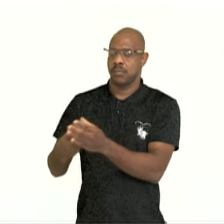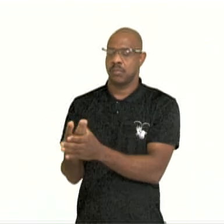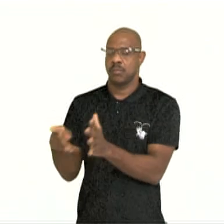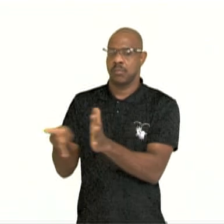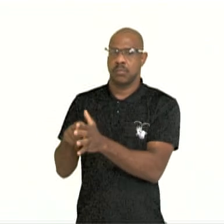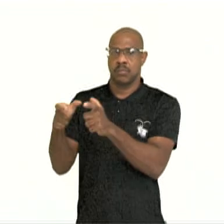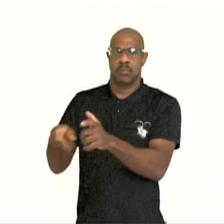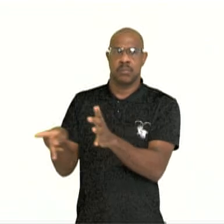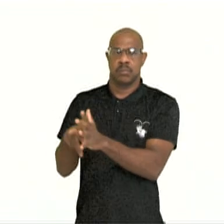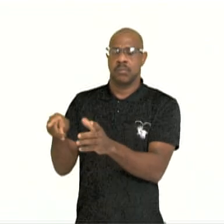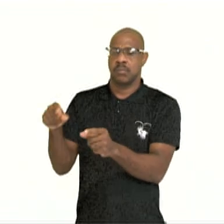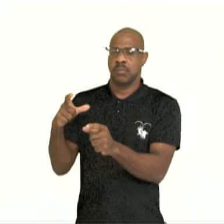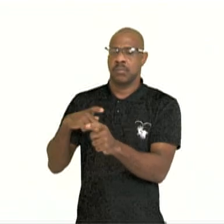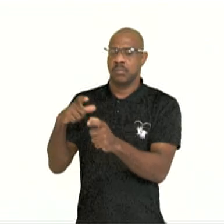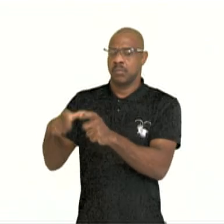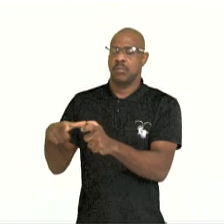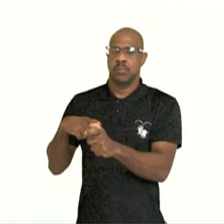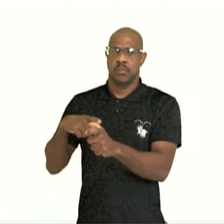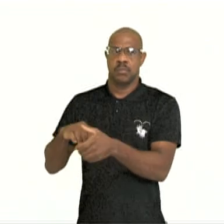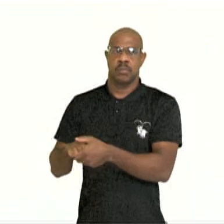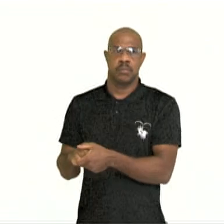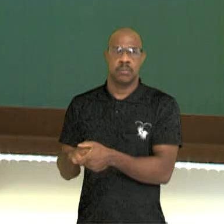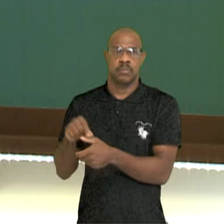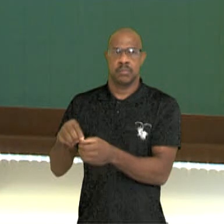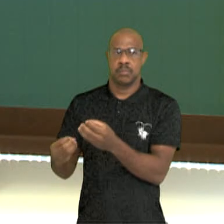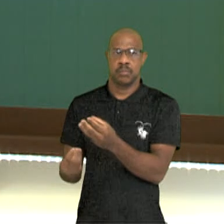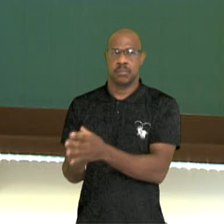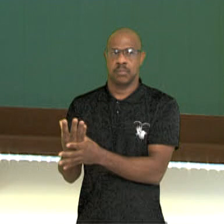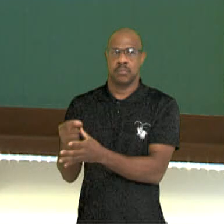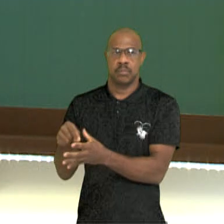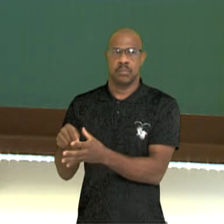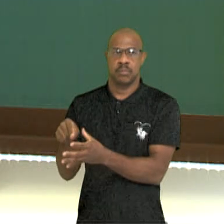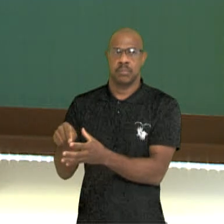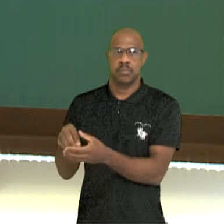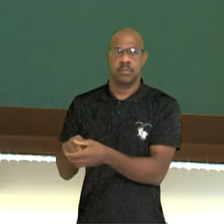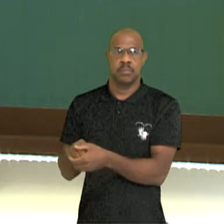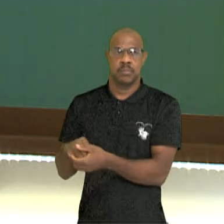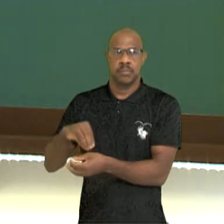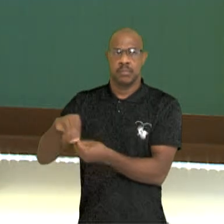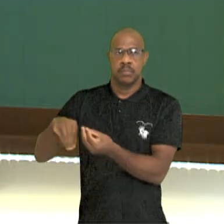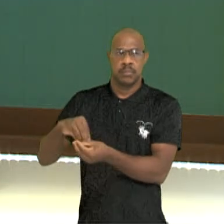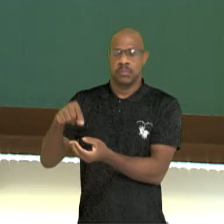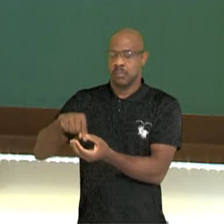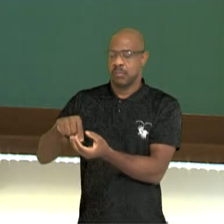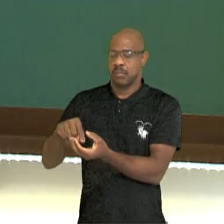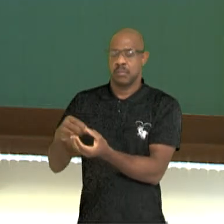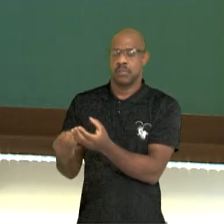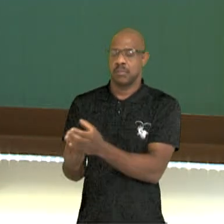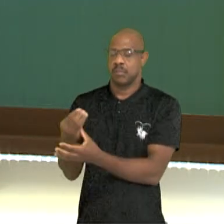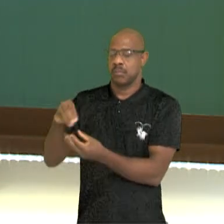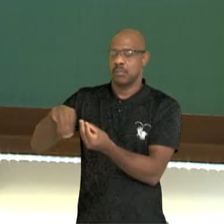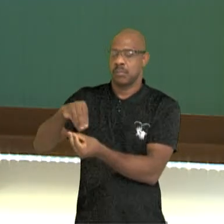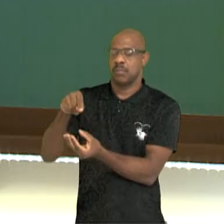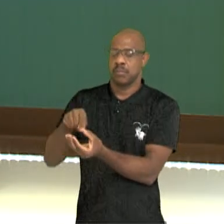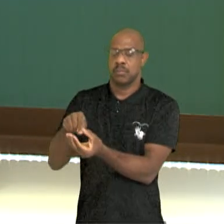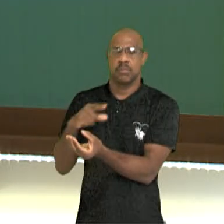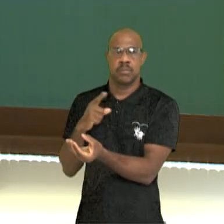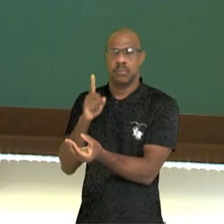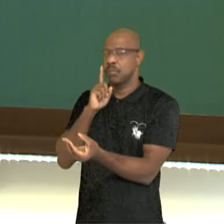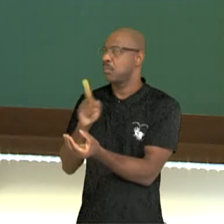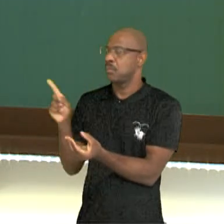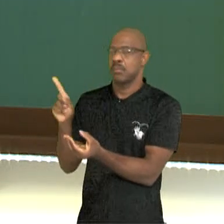específicas para a produção desses gametas. Então, no caso, o arquegônio, que ocorre nessa região aqui, vai produzir